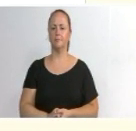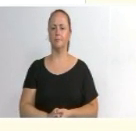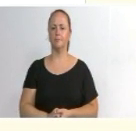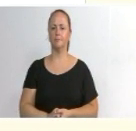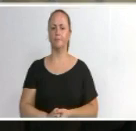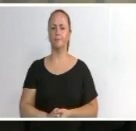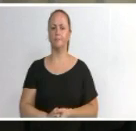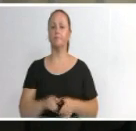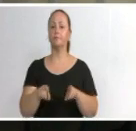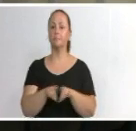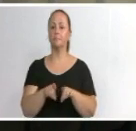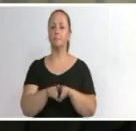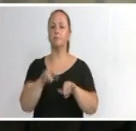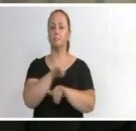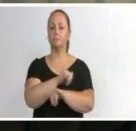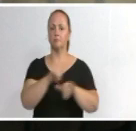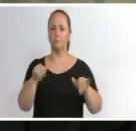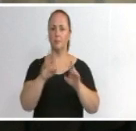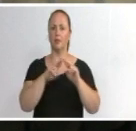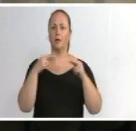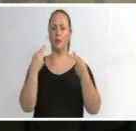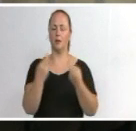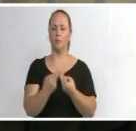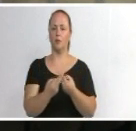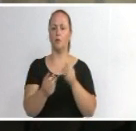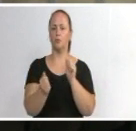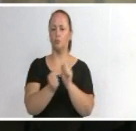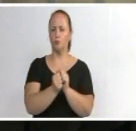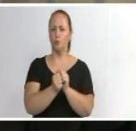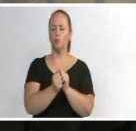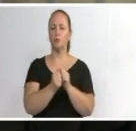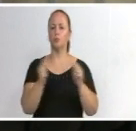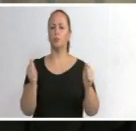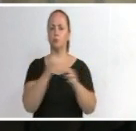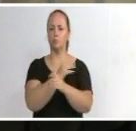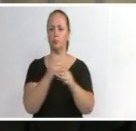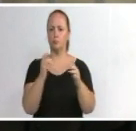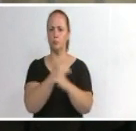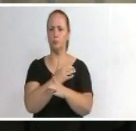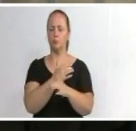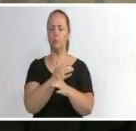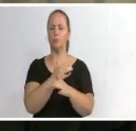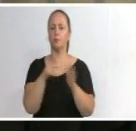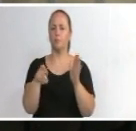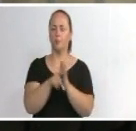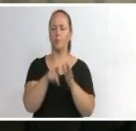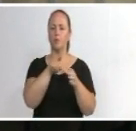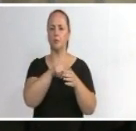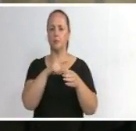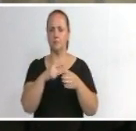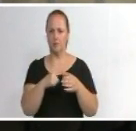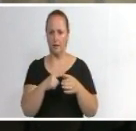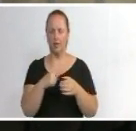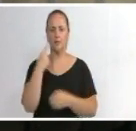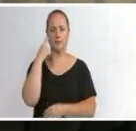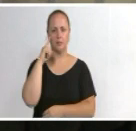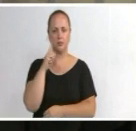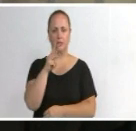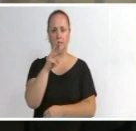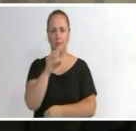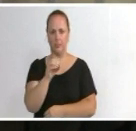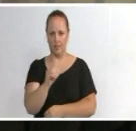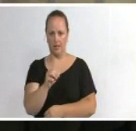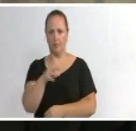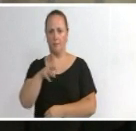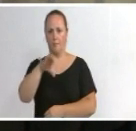Comunica a realização de reunião de frente parlamentar da mobilidade urbana na sala das comissões, 30 de março, hoje, às 19